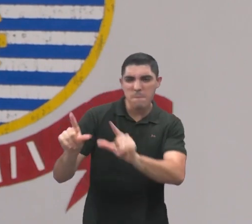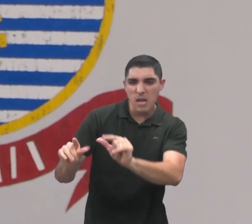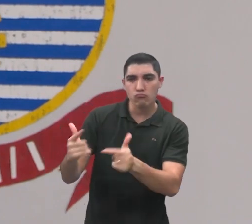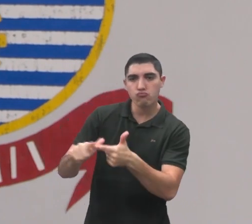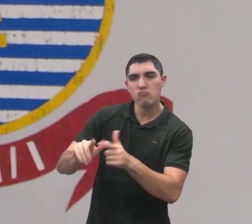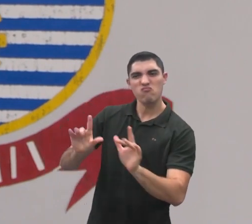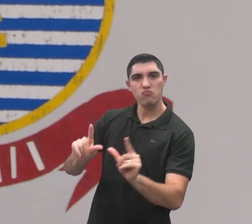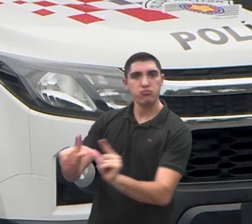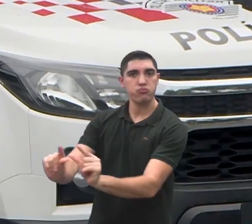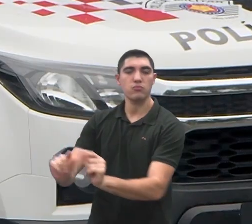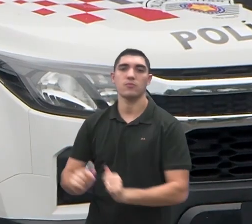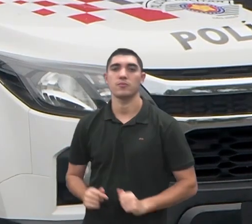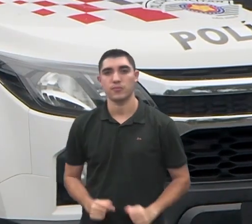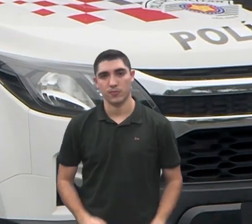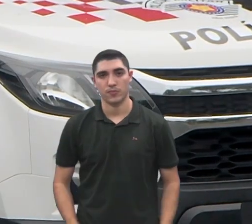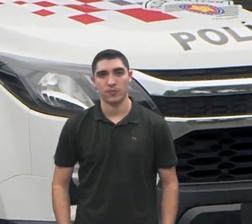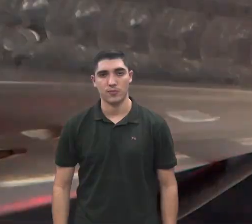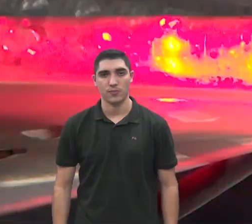teatro de operações.